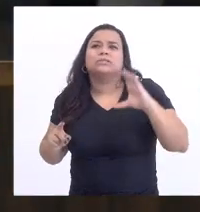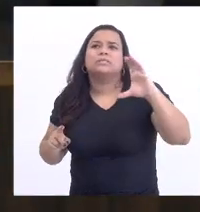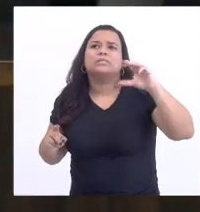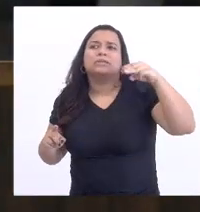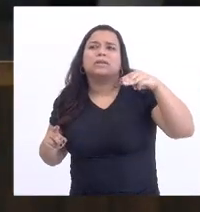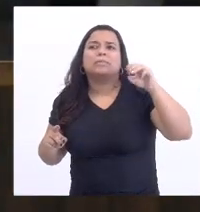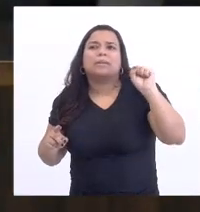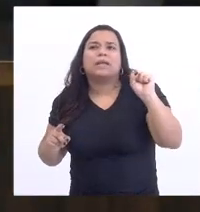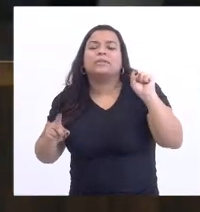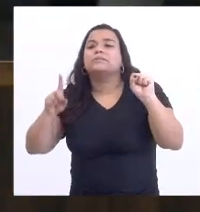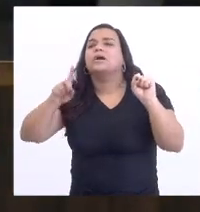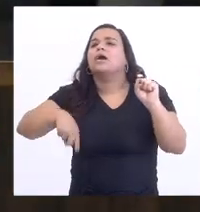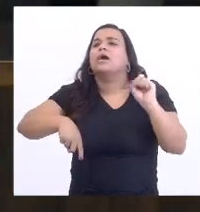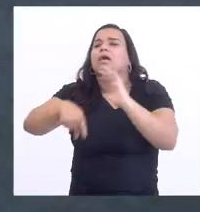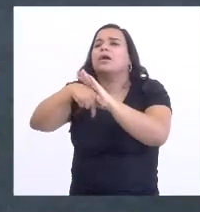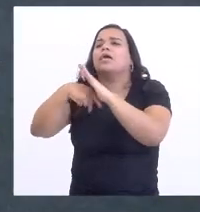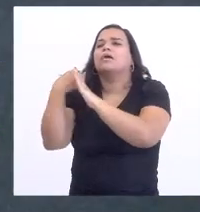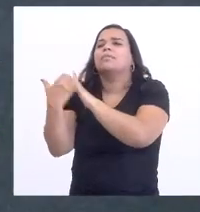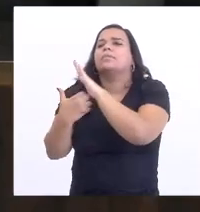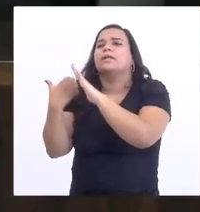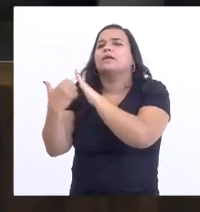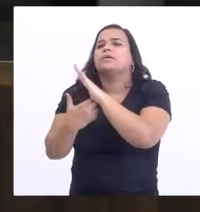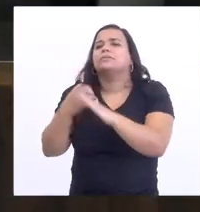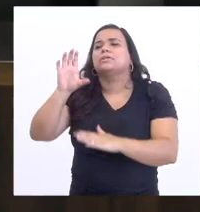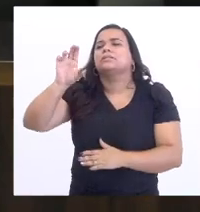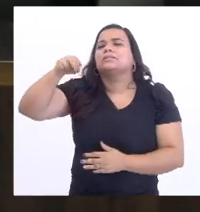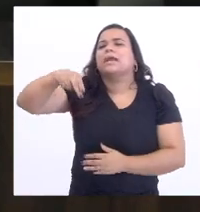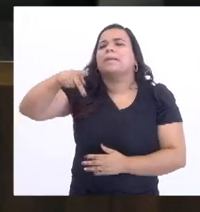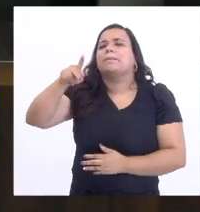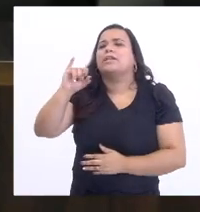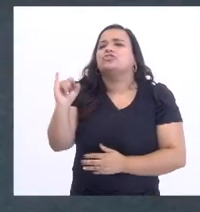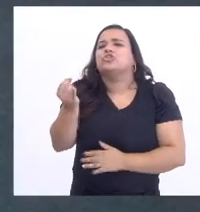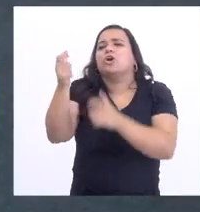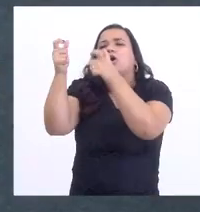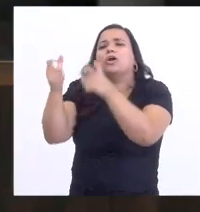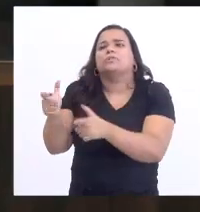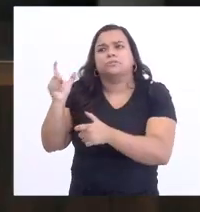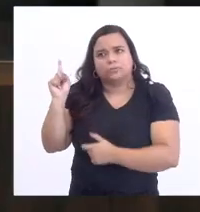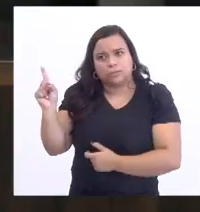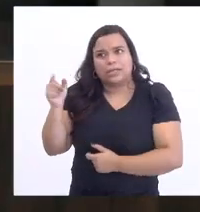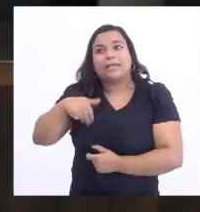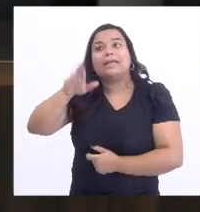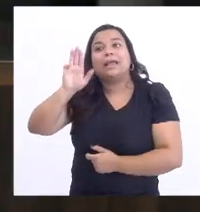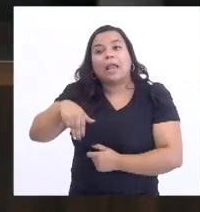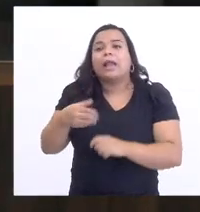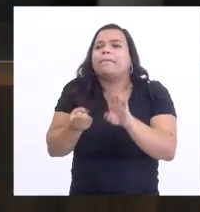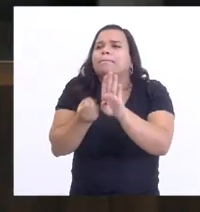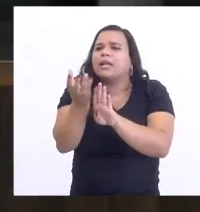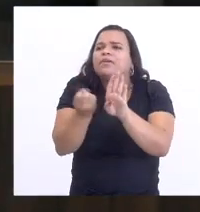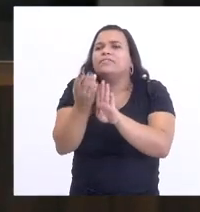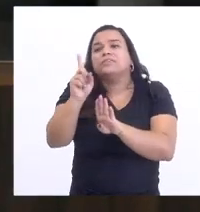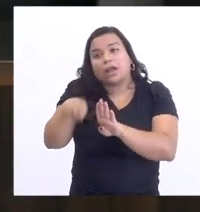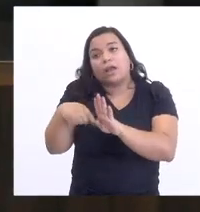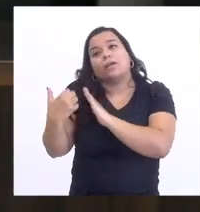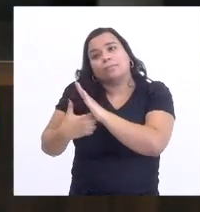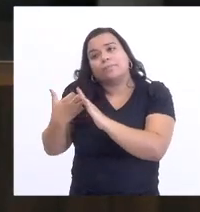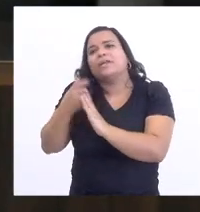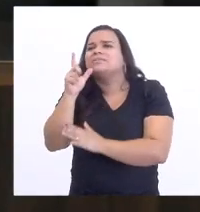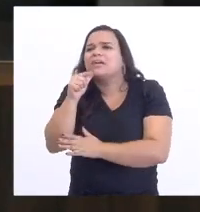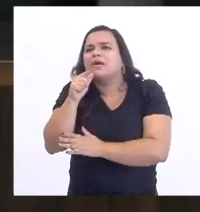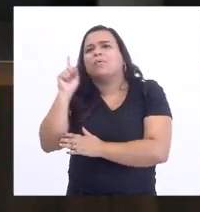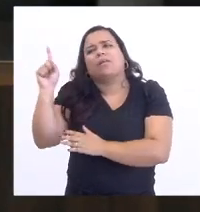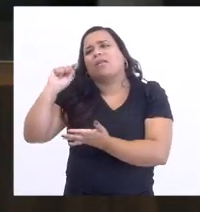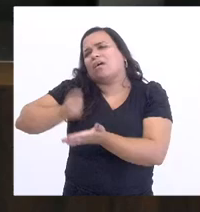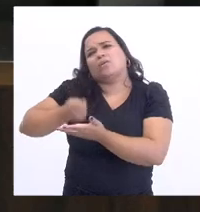questão das empresas que têm CNPJ lá, local. Ah, tá bom. Quem vai se beneficiar disso vai ser a empresa de água, apesar que não pagam o